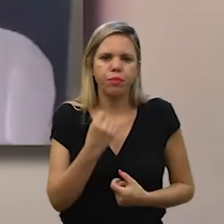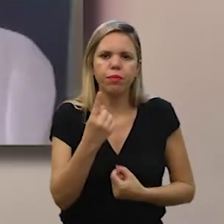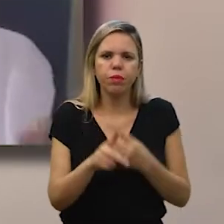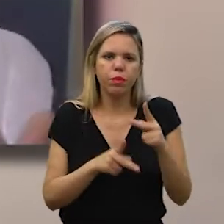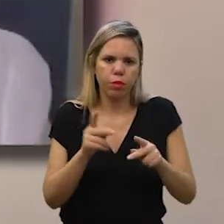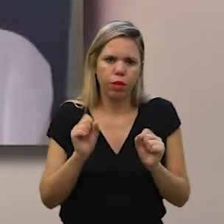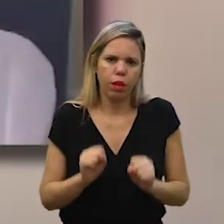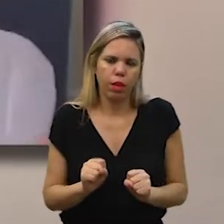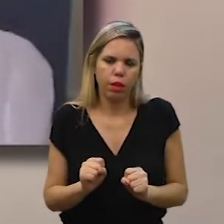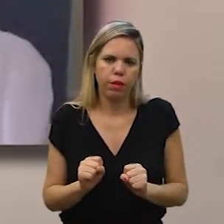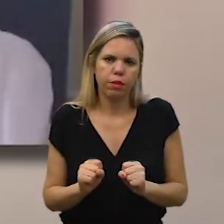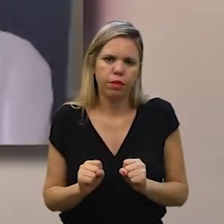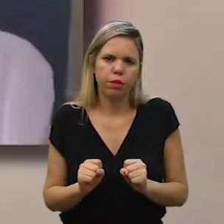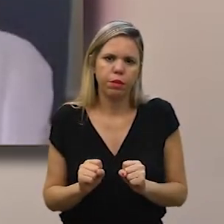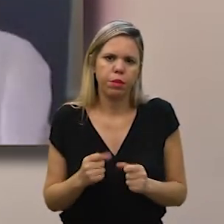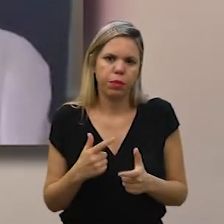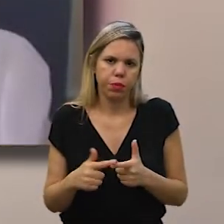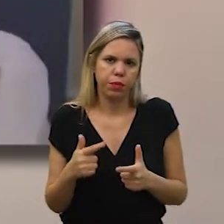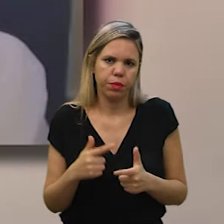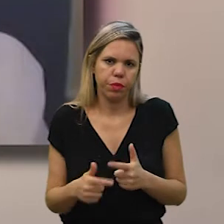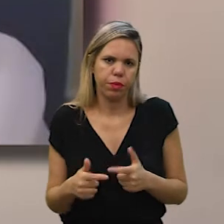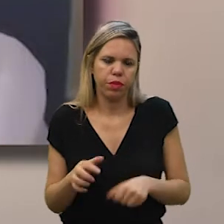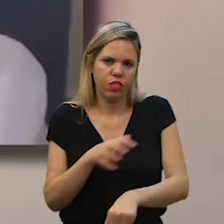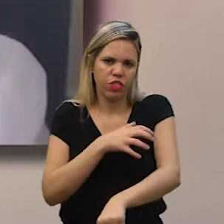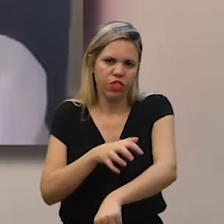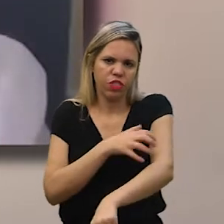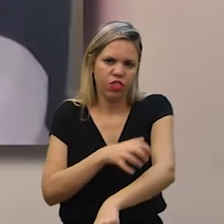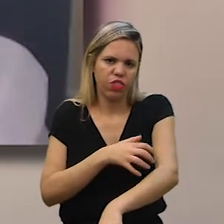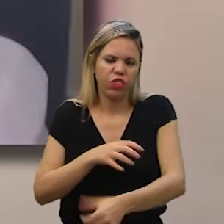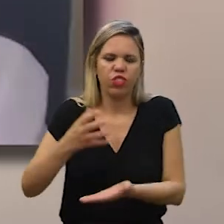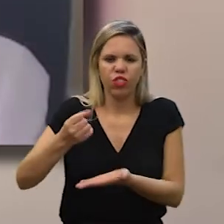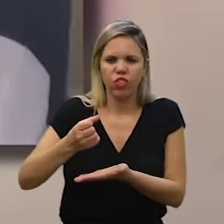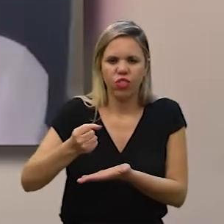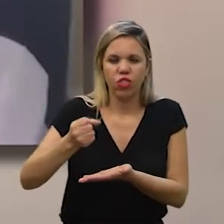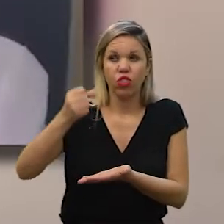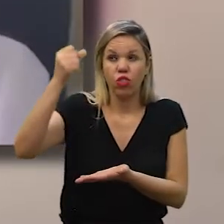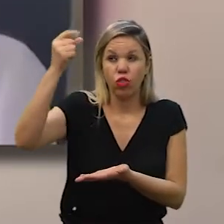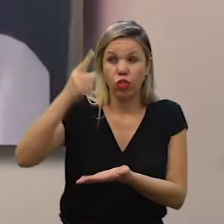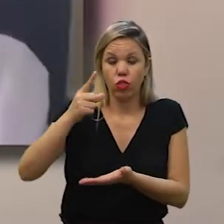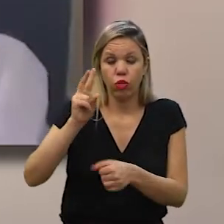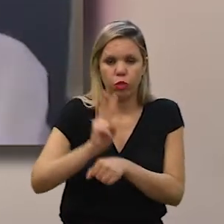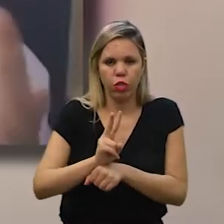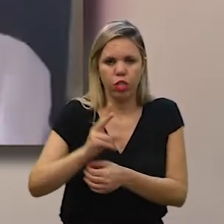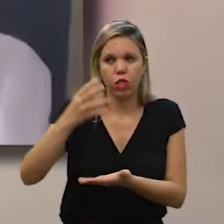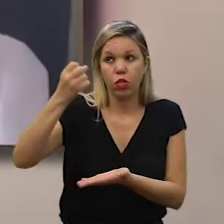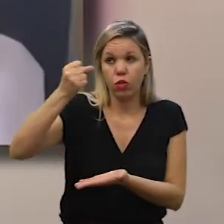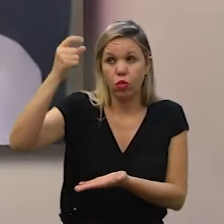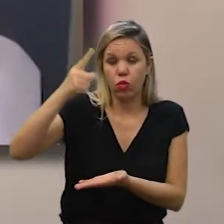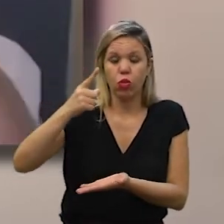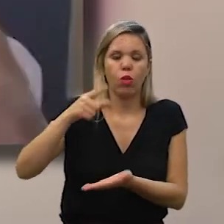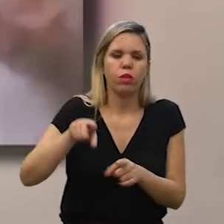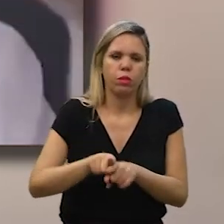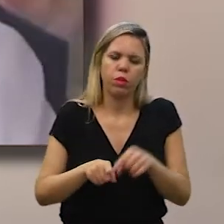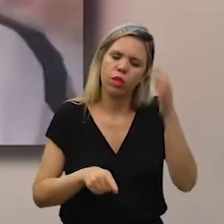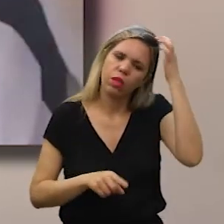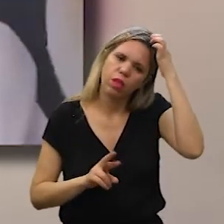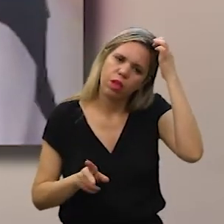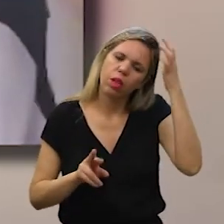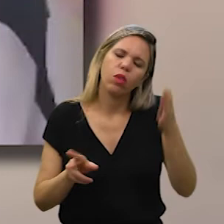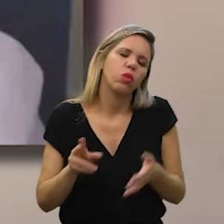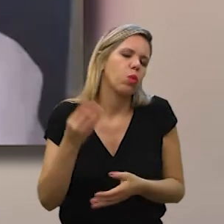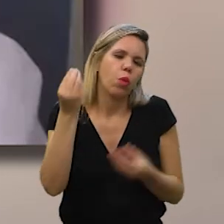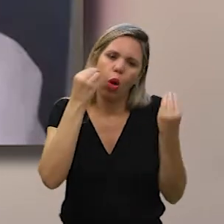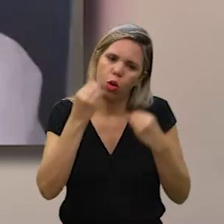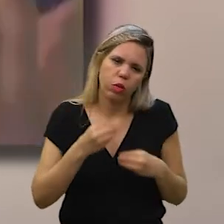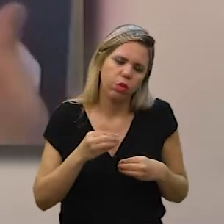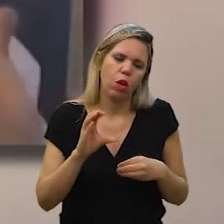Algumas pessoas podem desenvolver o quadro de alergia do filtro solar, por exemplo, que não é um cosmético, né? É um produto de cuidado